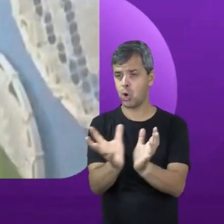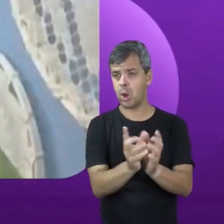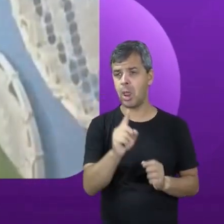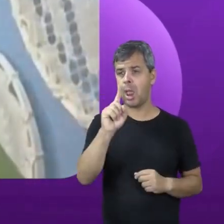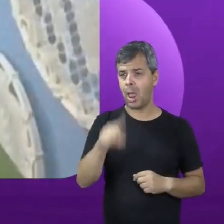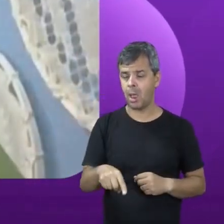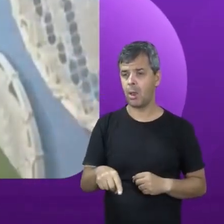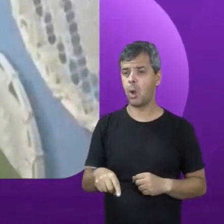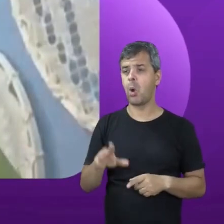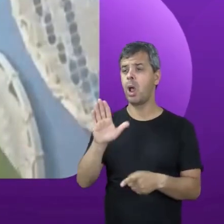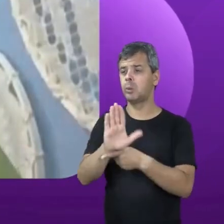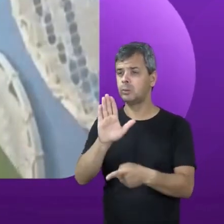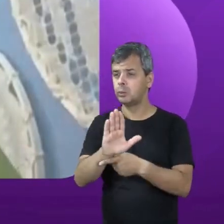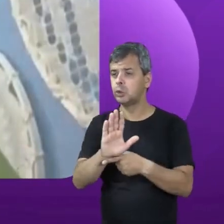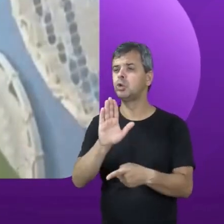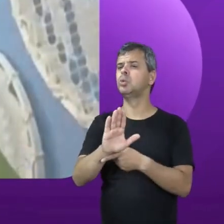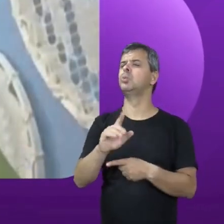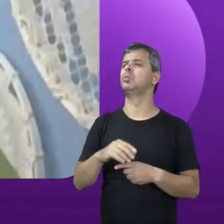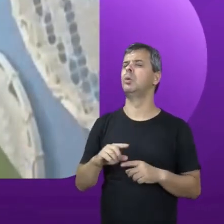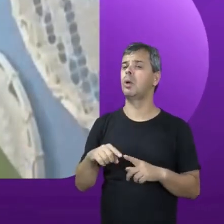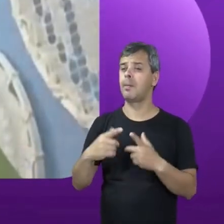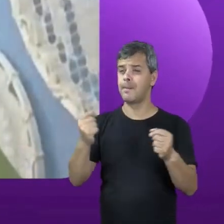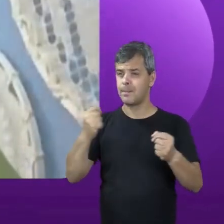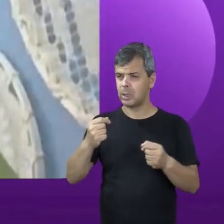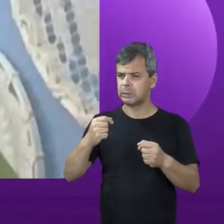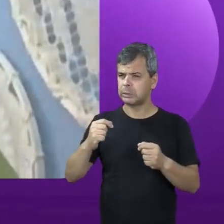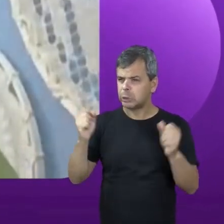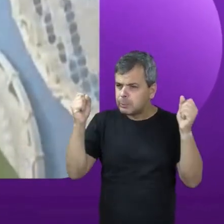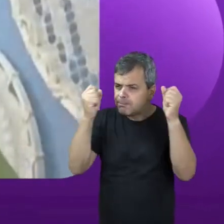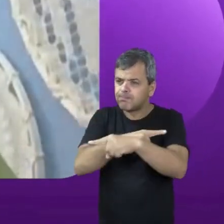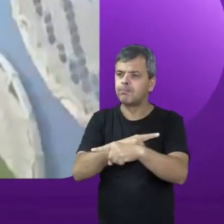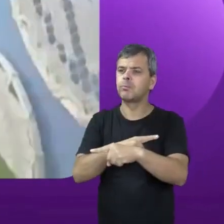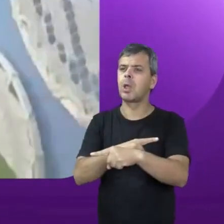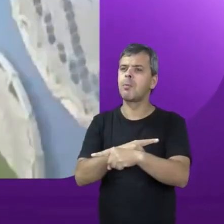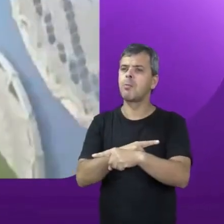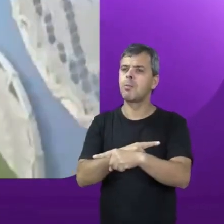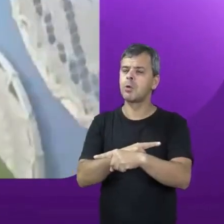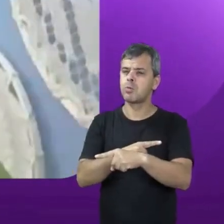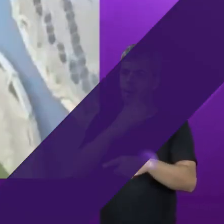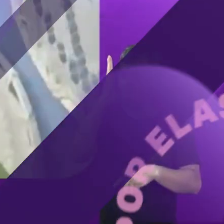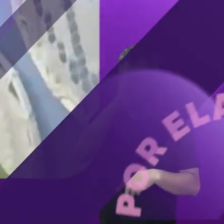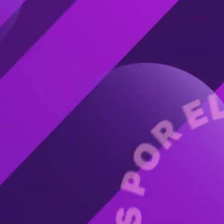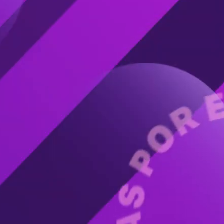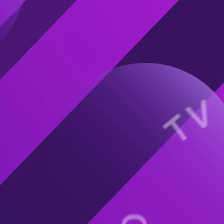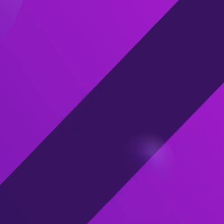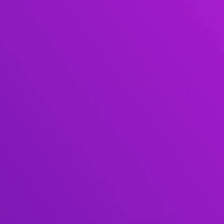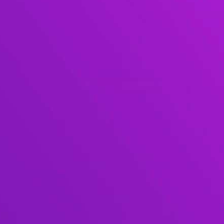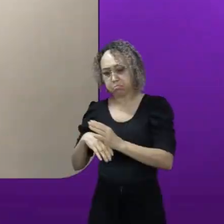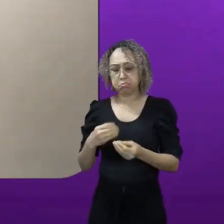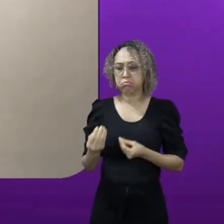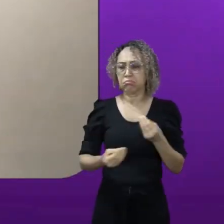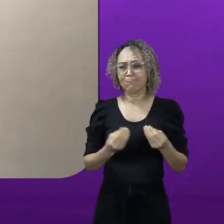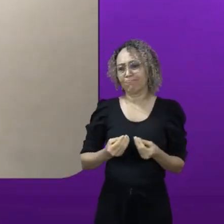que ajudou, contribuiu de uma forma penosa para tornar o Brasil uma nação.